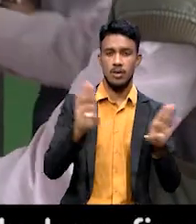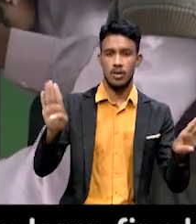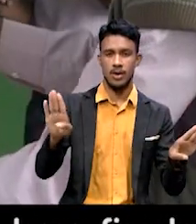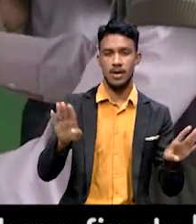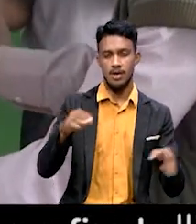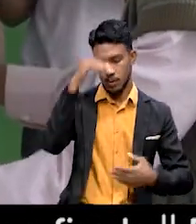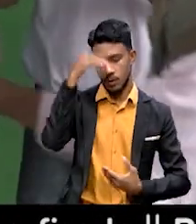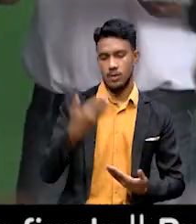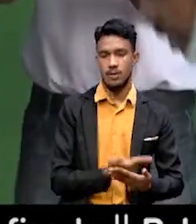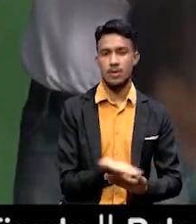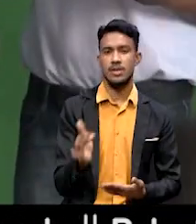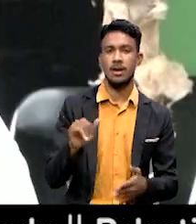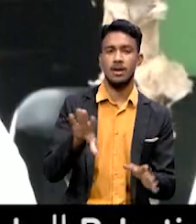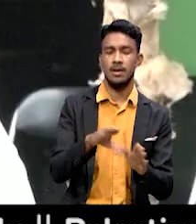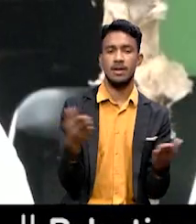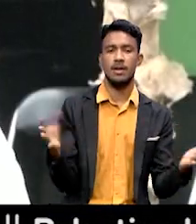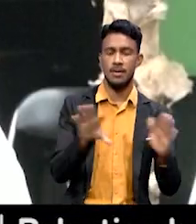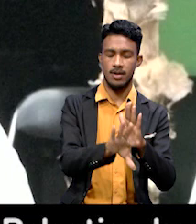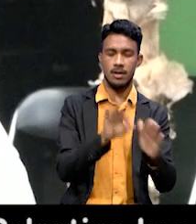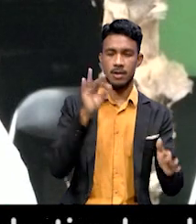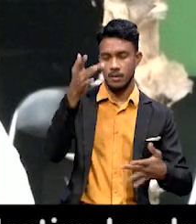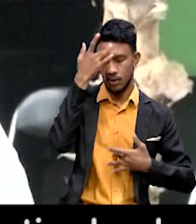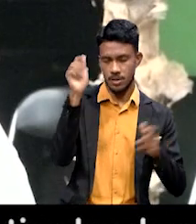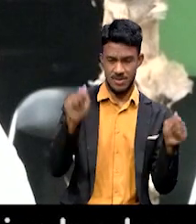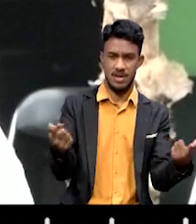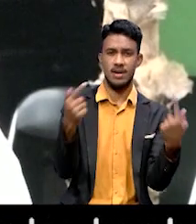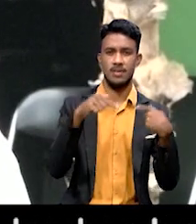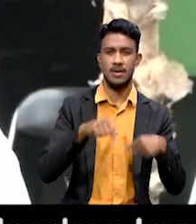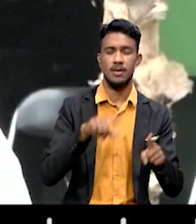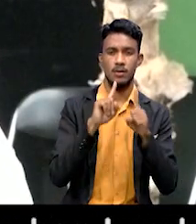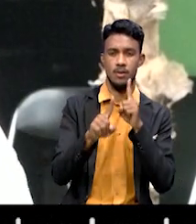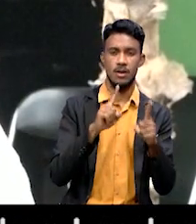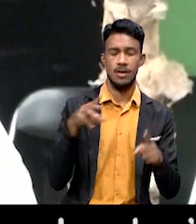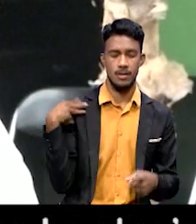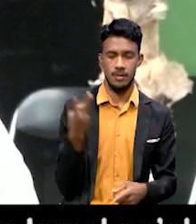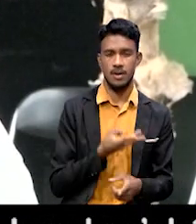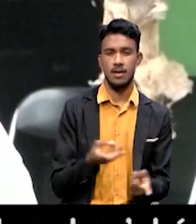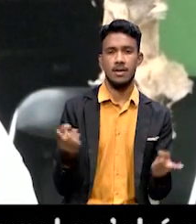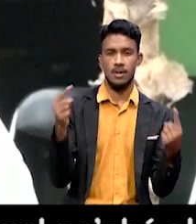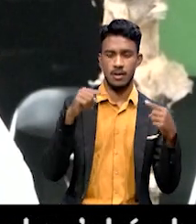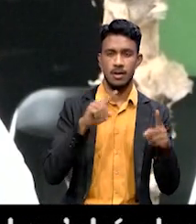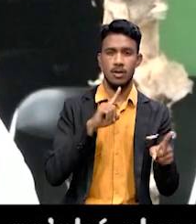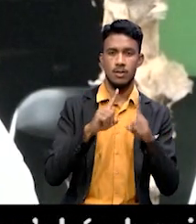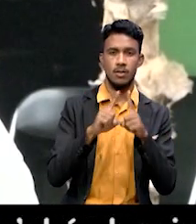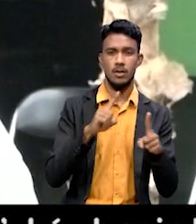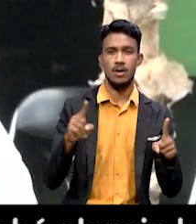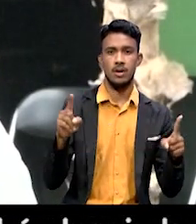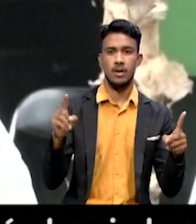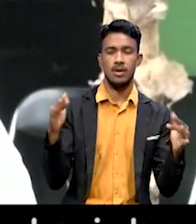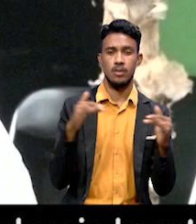ne tari ba conselho municipal conta bahau nia halo coordenação ho